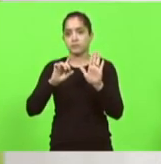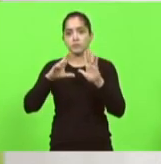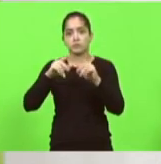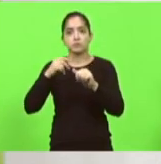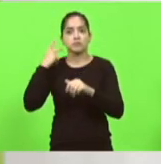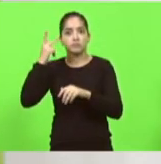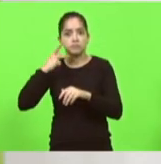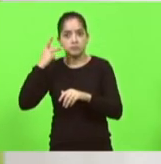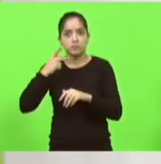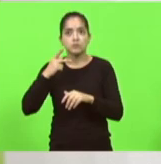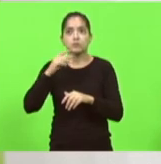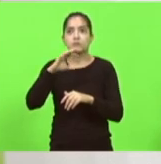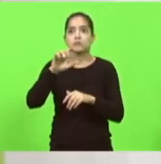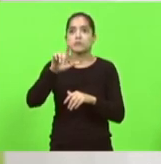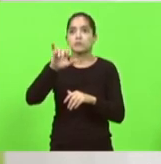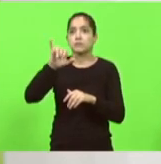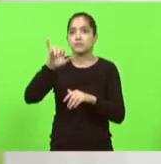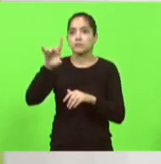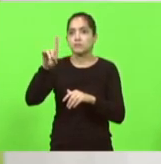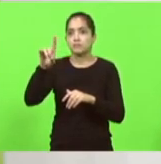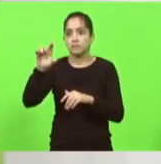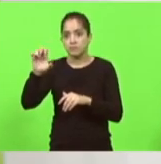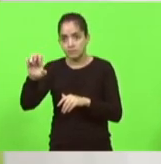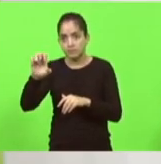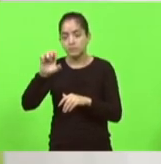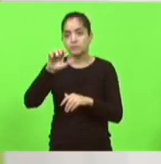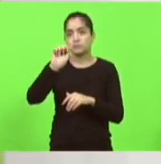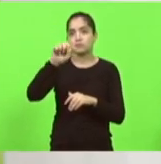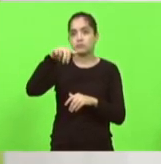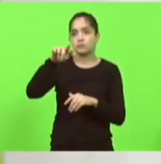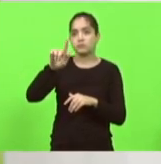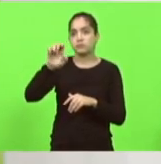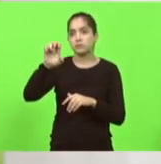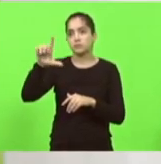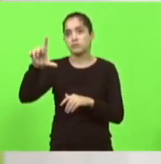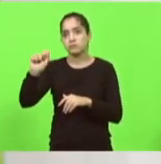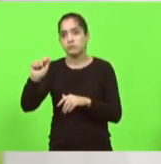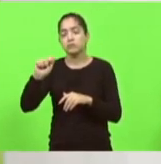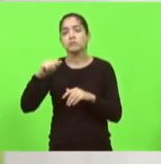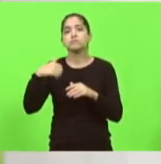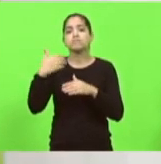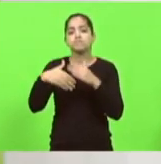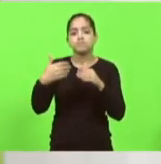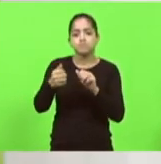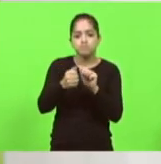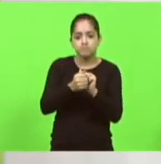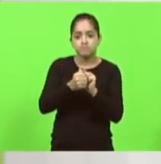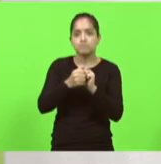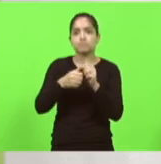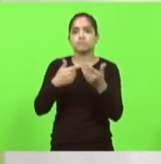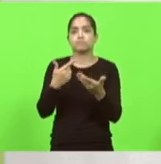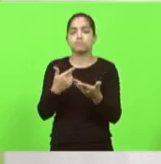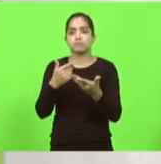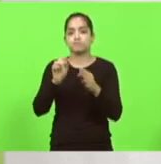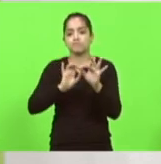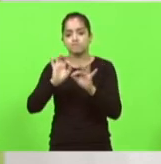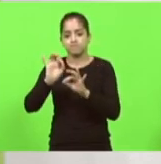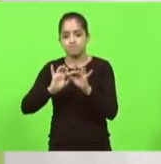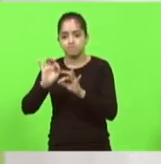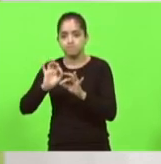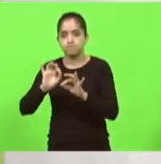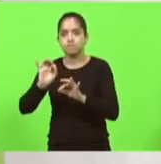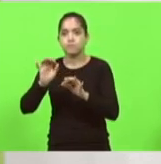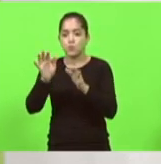Cleide e a doutora Ângela, que estiveram comigo em todo esse trajeto, na busca de tentar fazer uma justiça um pouco